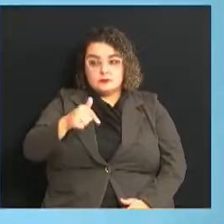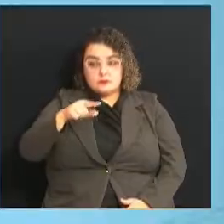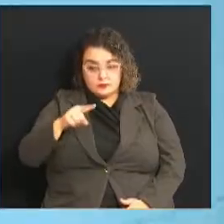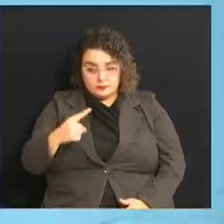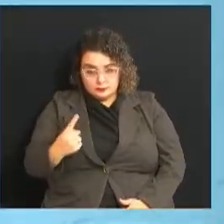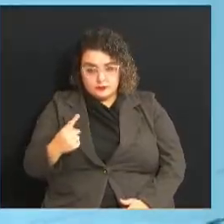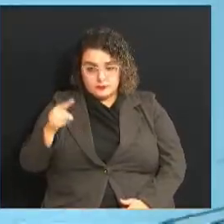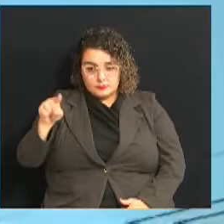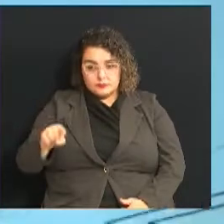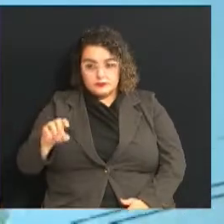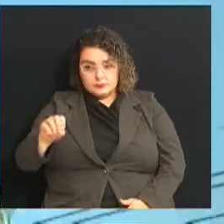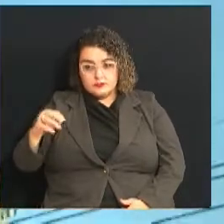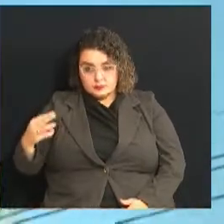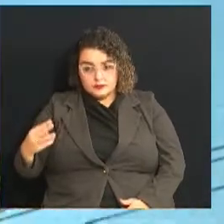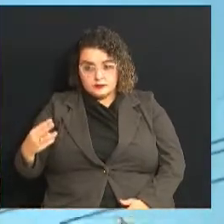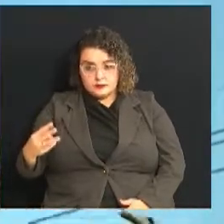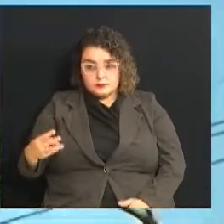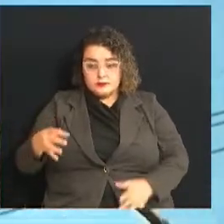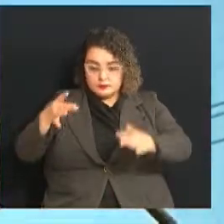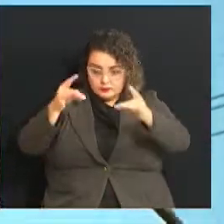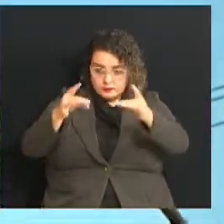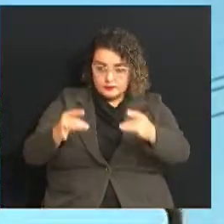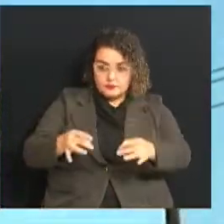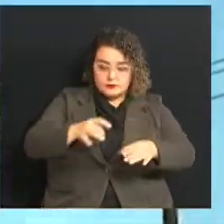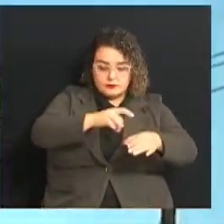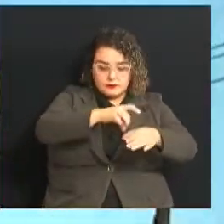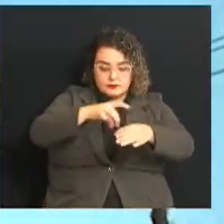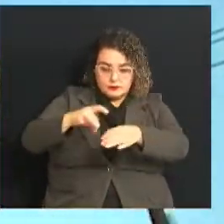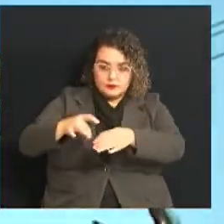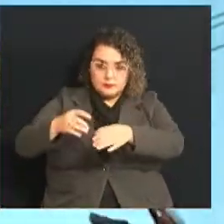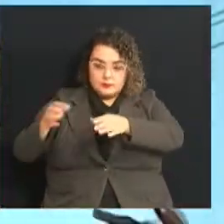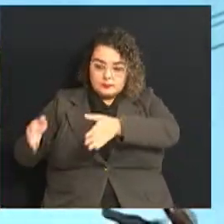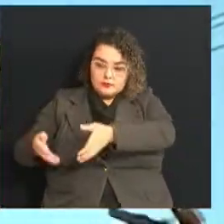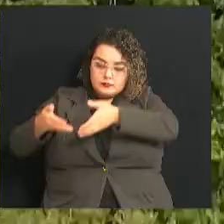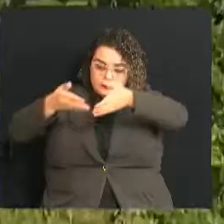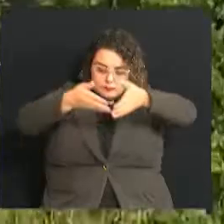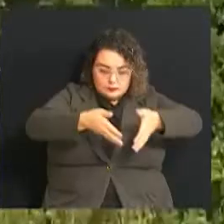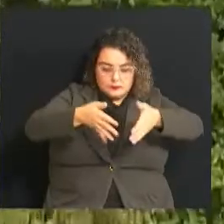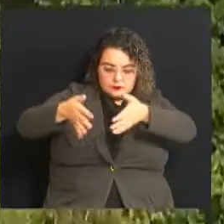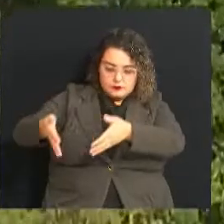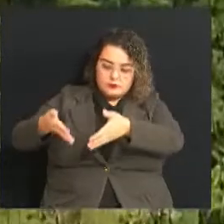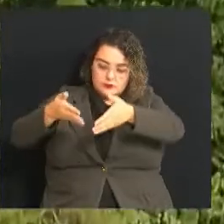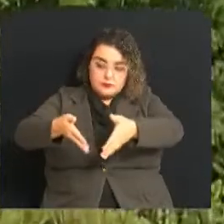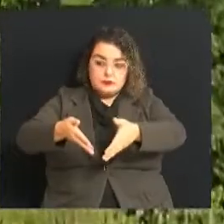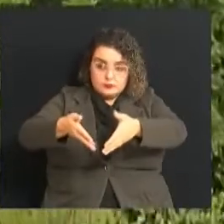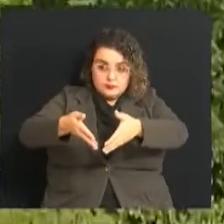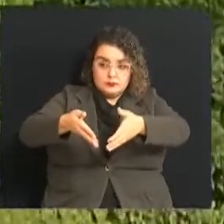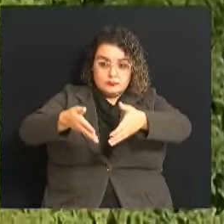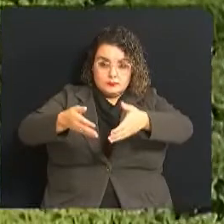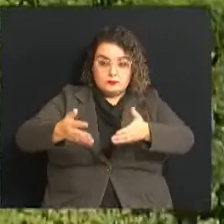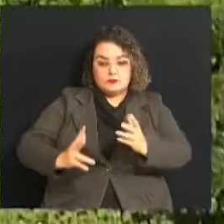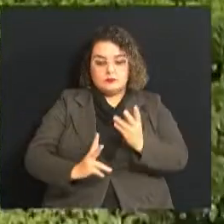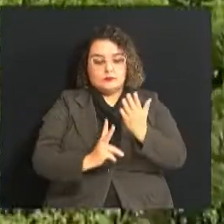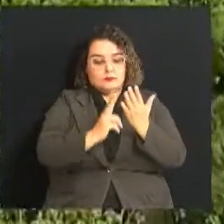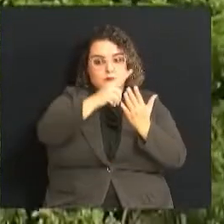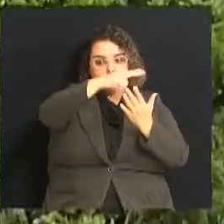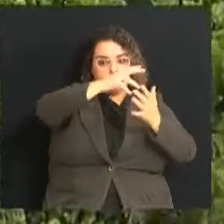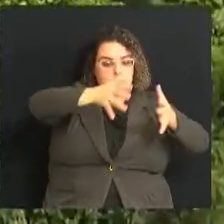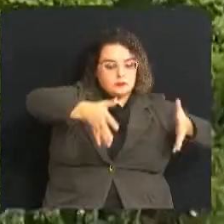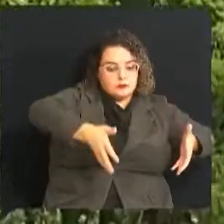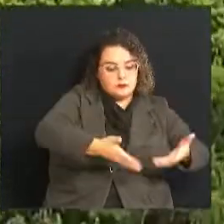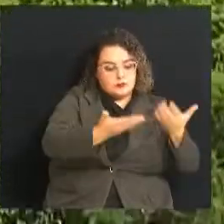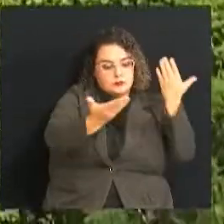2003, que disciplinou o plantio, replantio, a poda, a supressão e o uso adequado e planejado